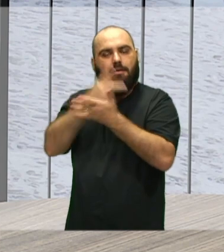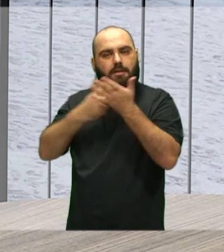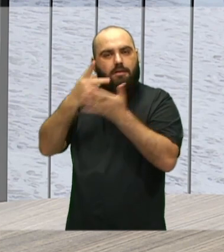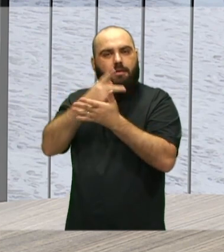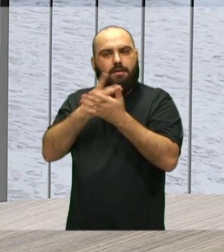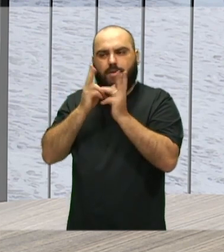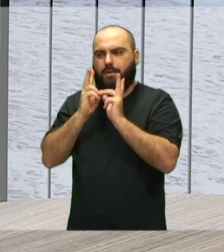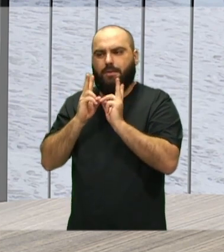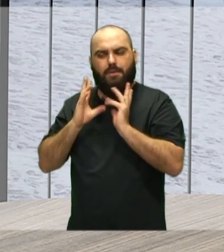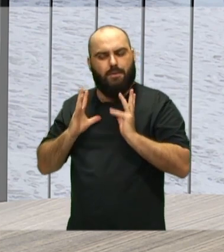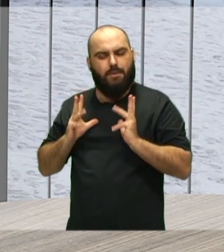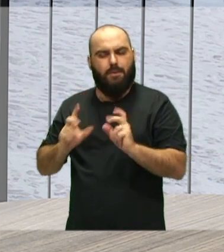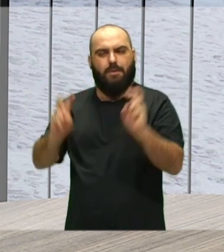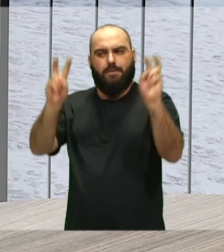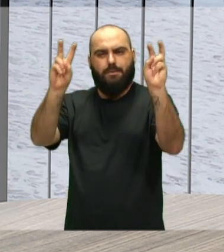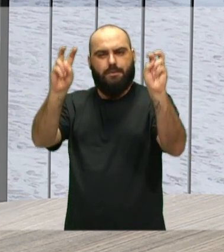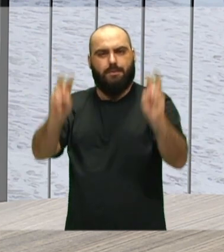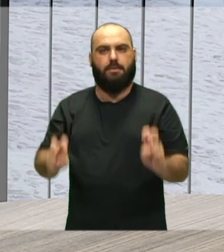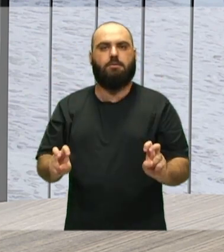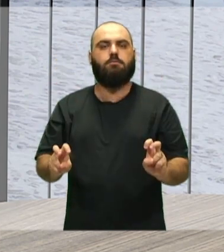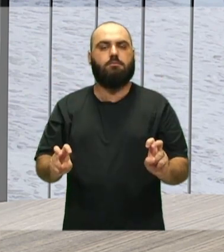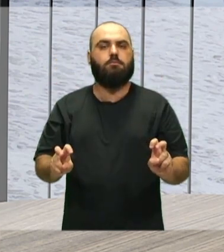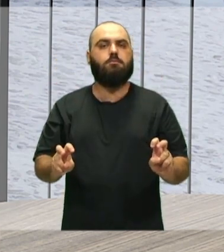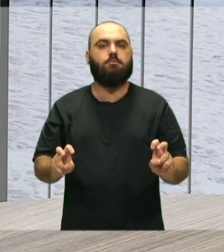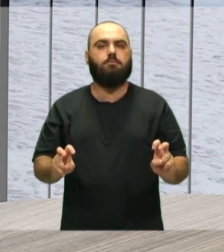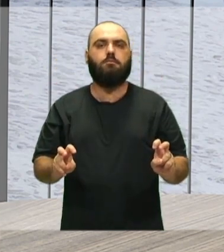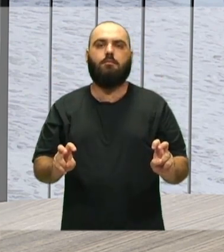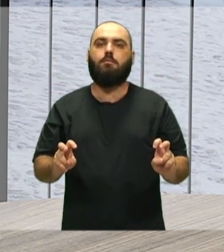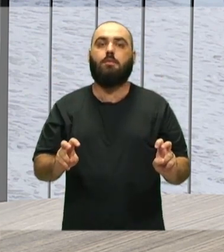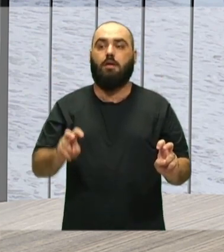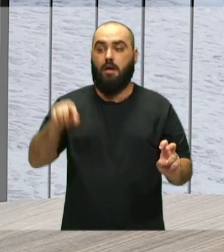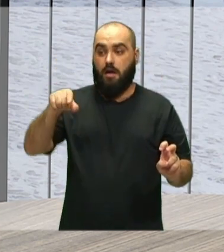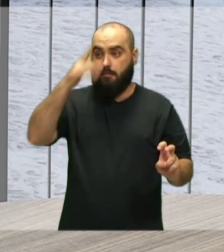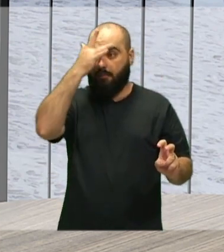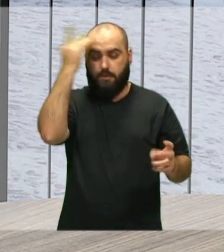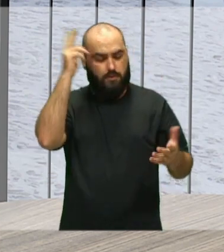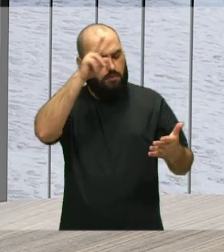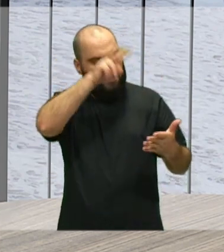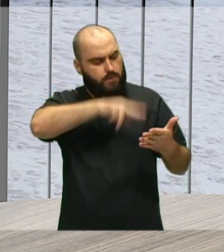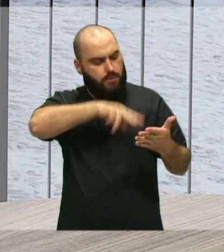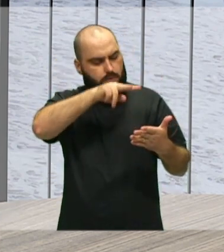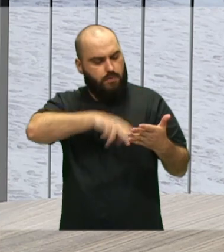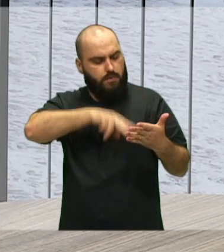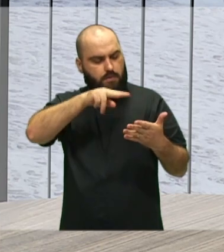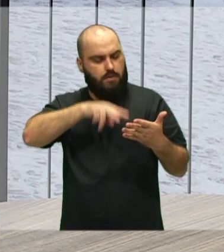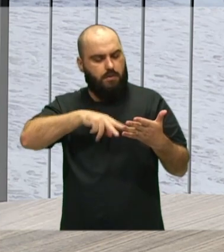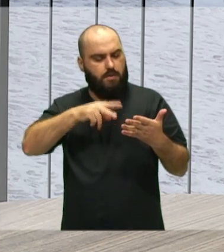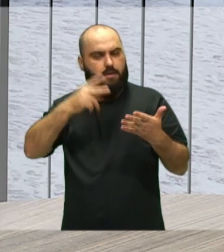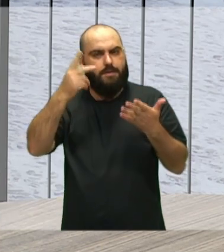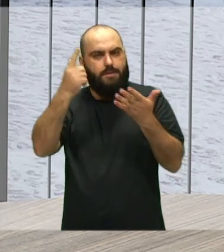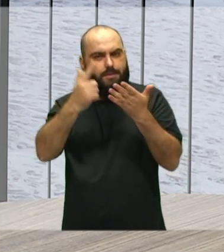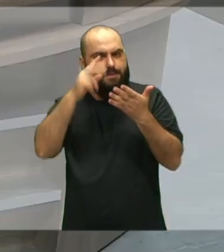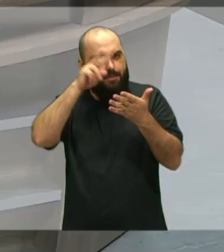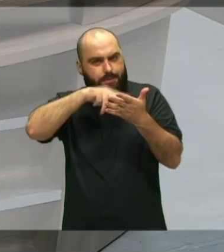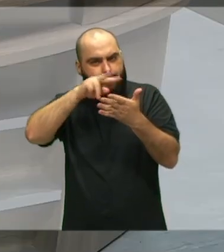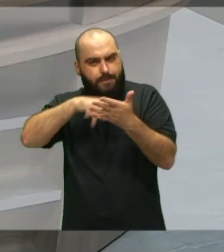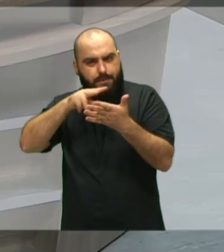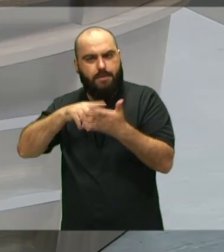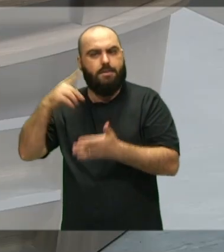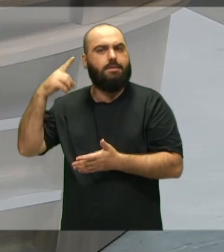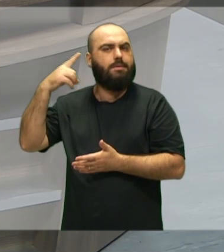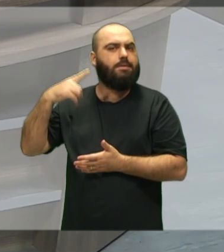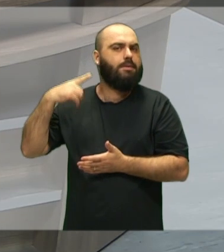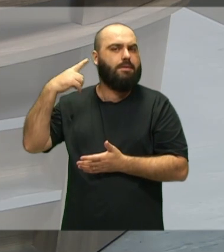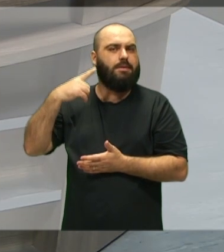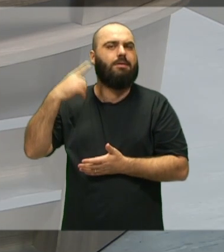desenhos referente à matéria para que a pessoa, ao ler, porque às vezes a leitura do direito, convenhamos, Elis, ali